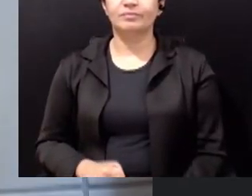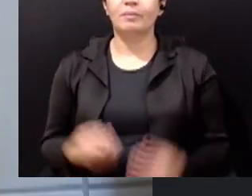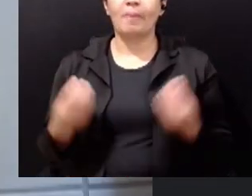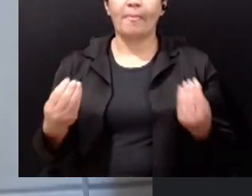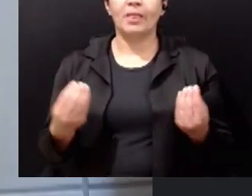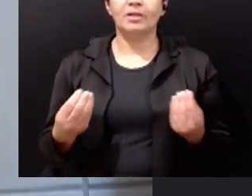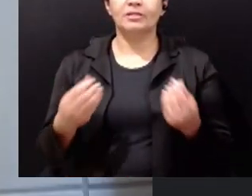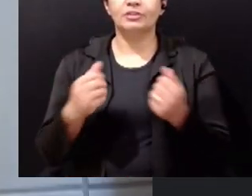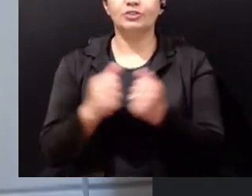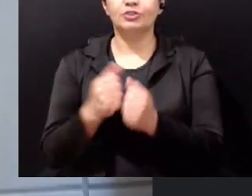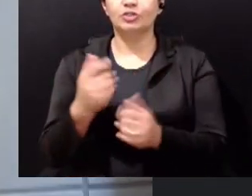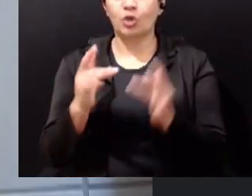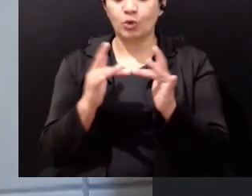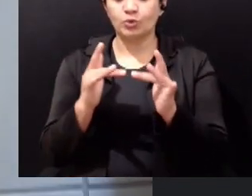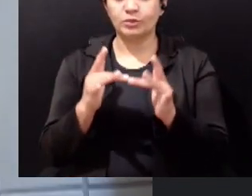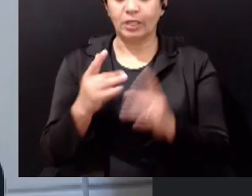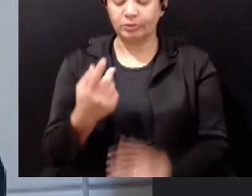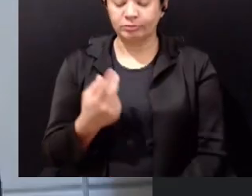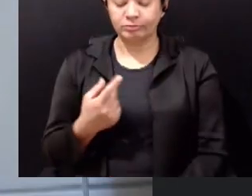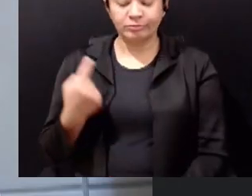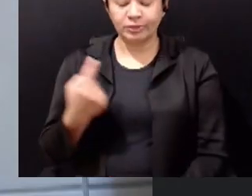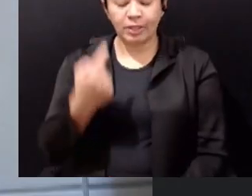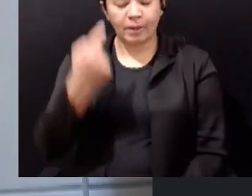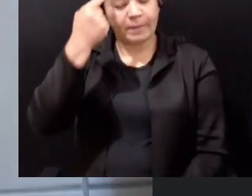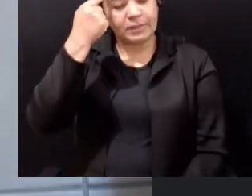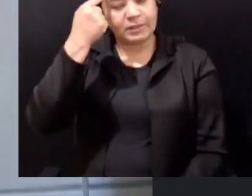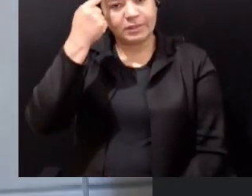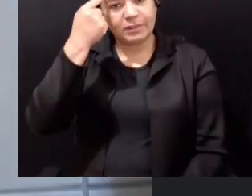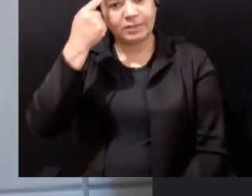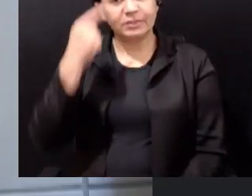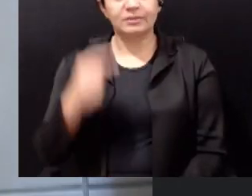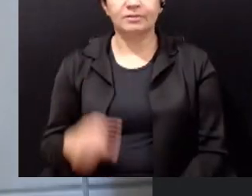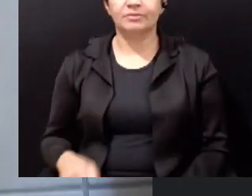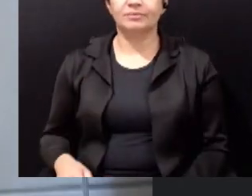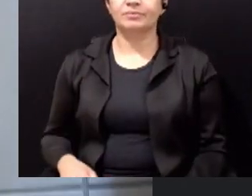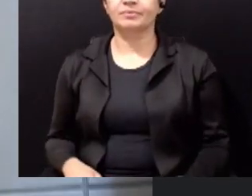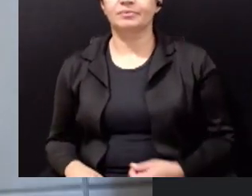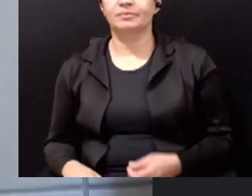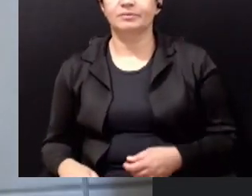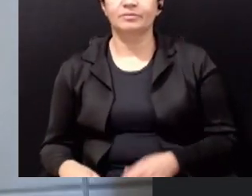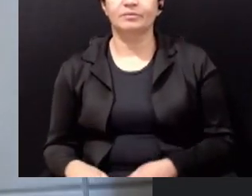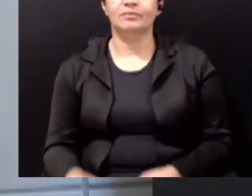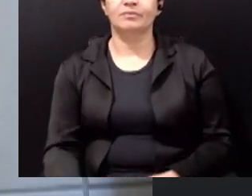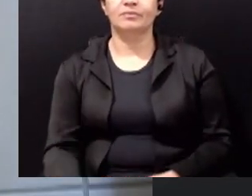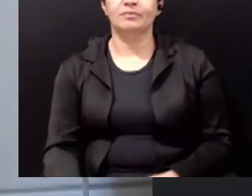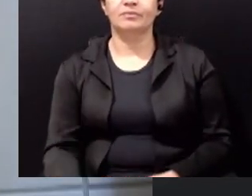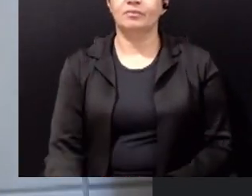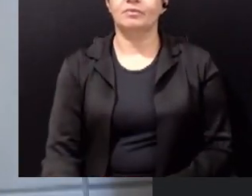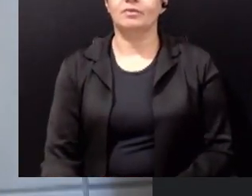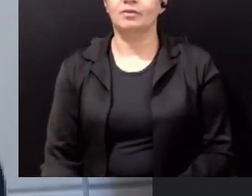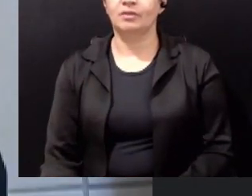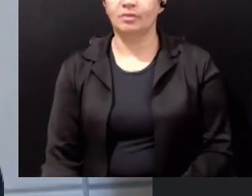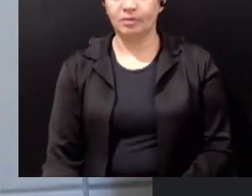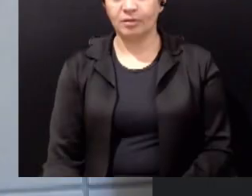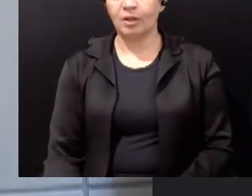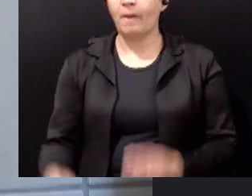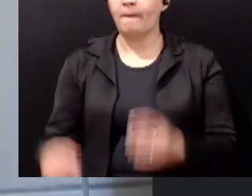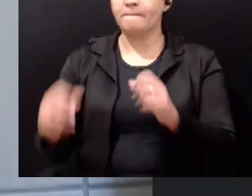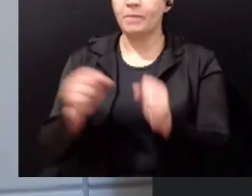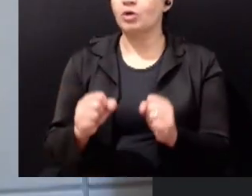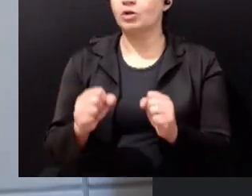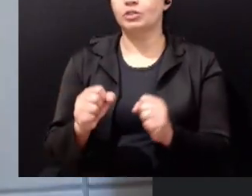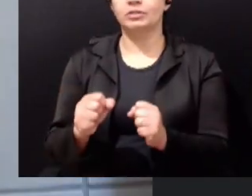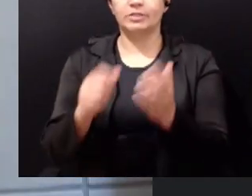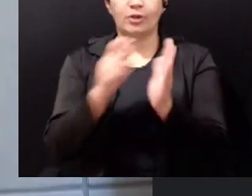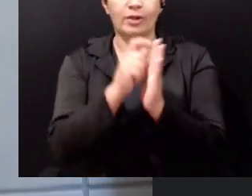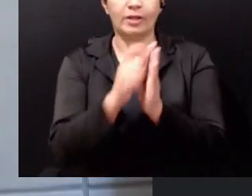só em contato com você mesma, pensando, sabe, eu falo, coisa simples, pode ser um diário de gratidão, ver lá no final